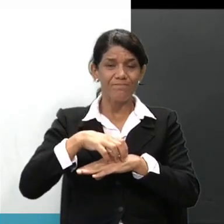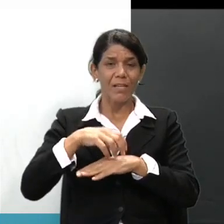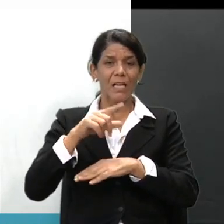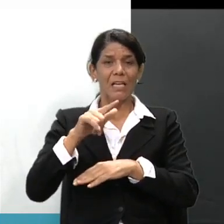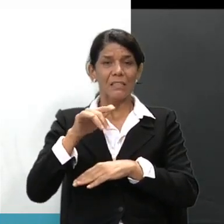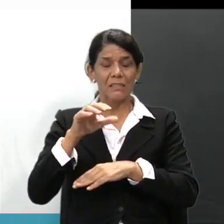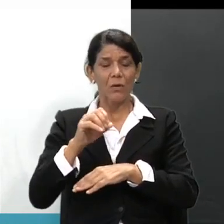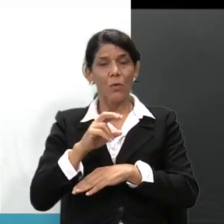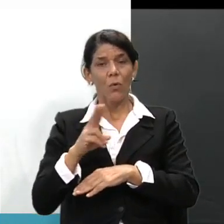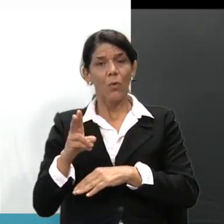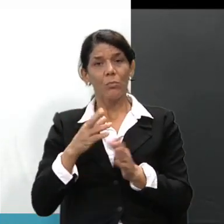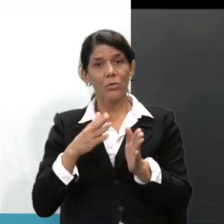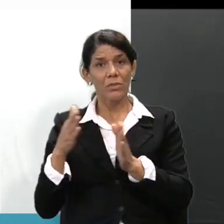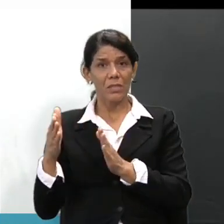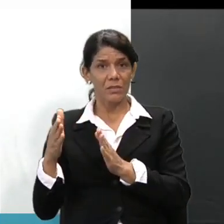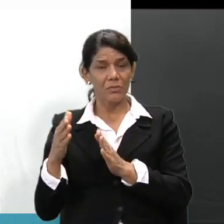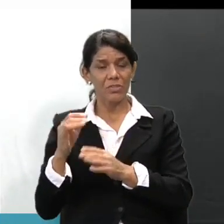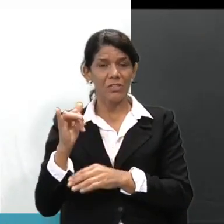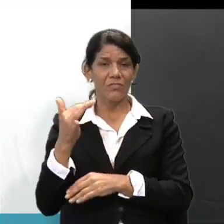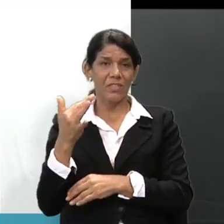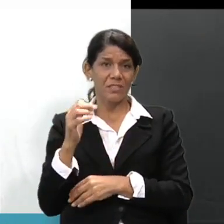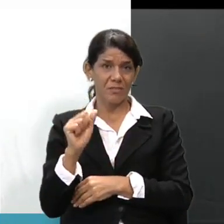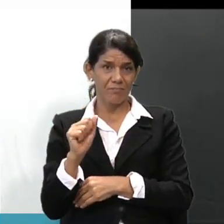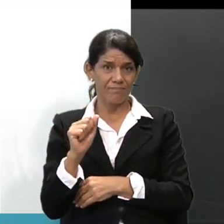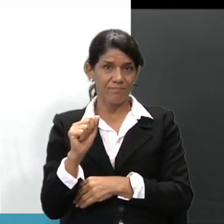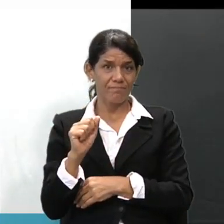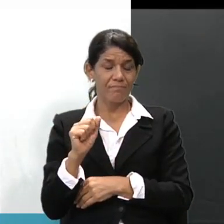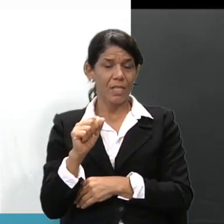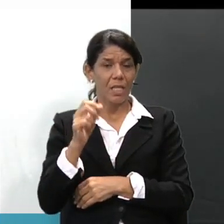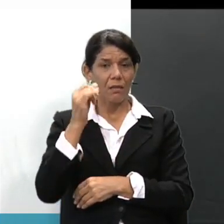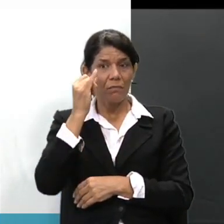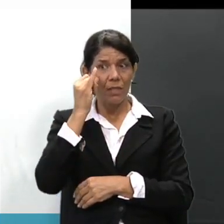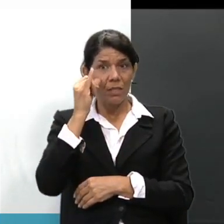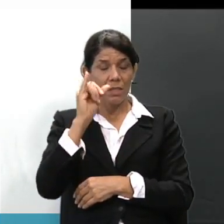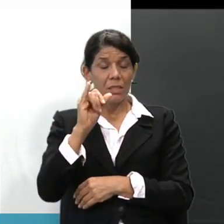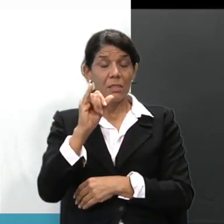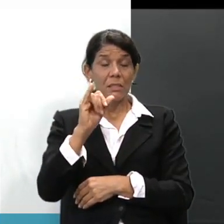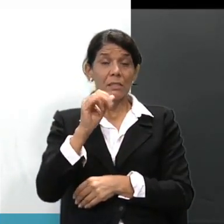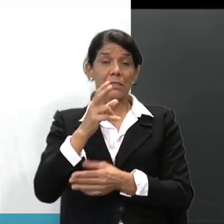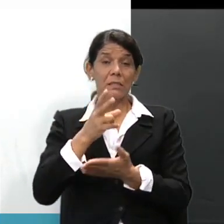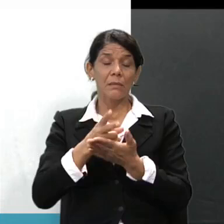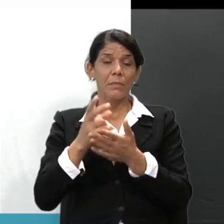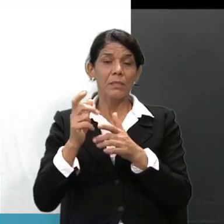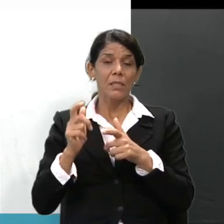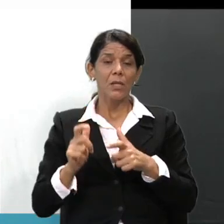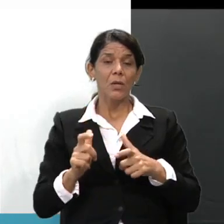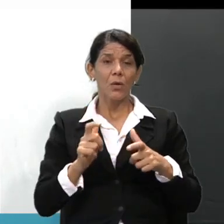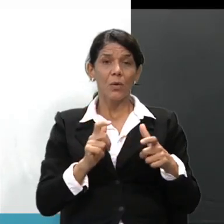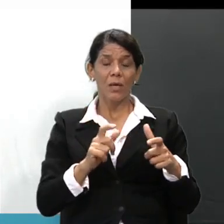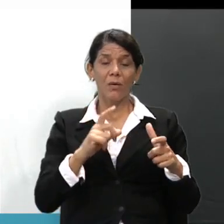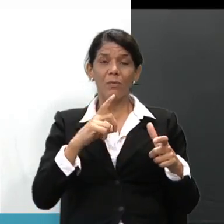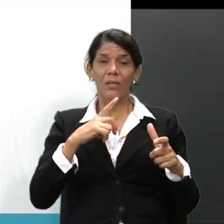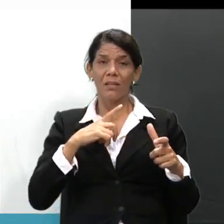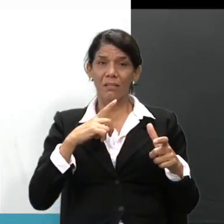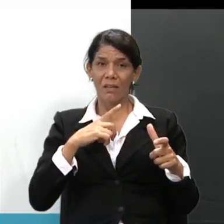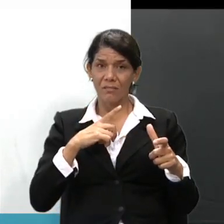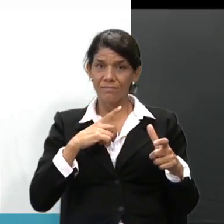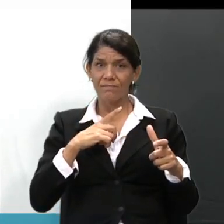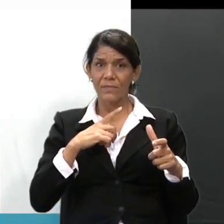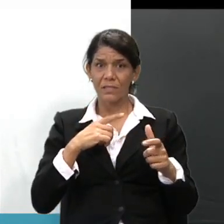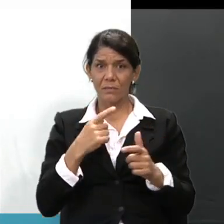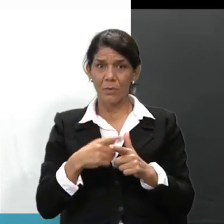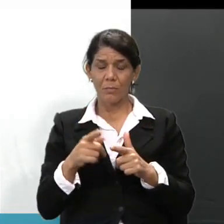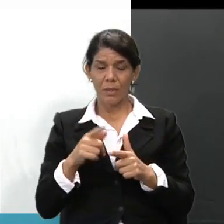lesão ou processos infecciosos, evitando-se sempre esses locais que apresentarem esses